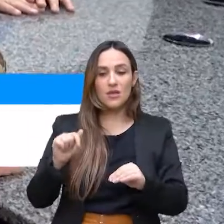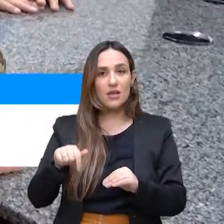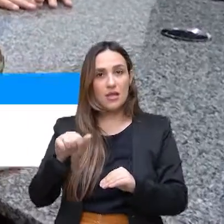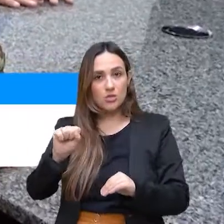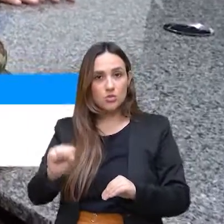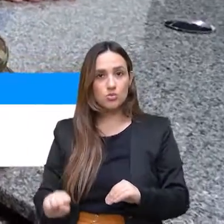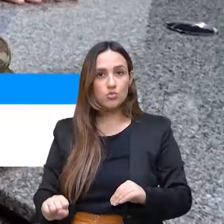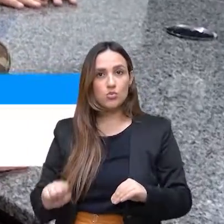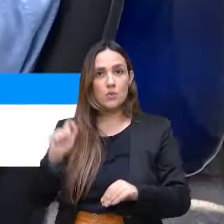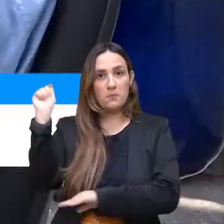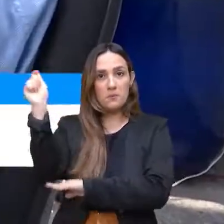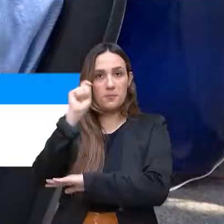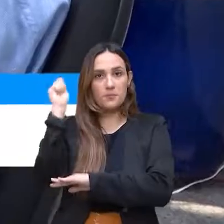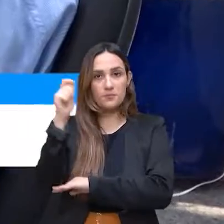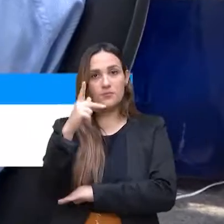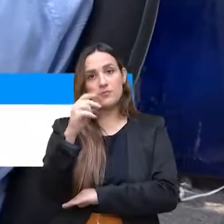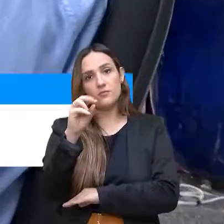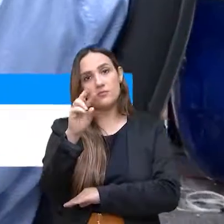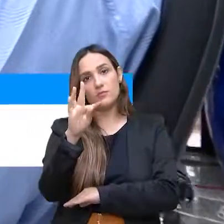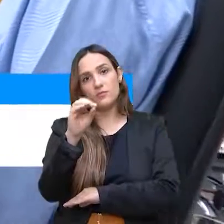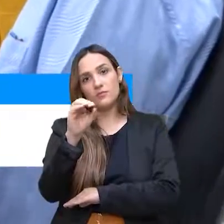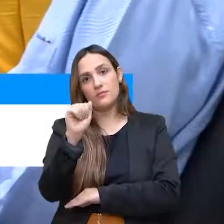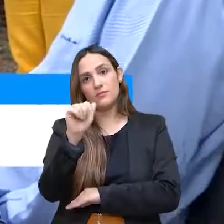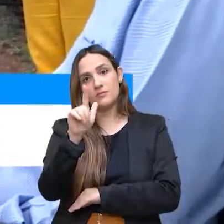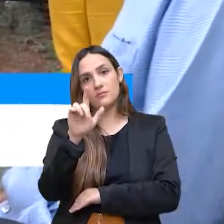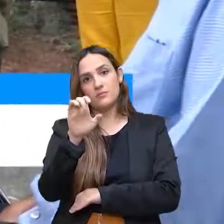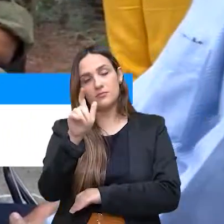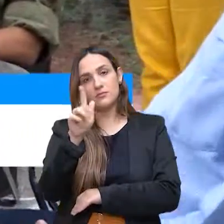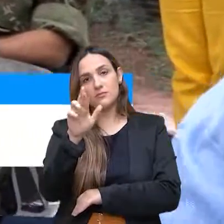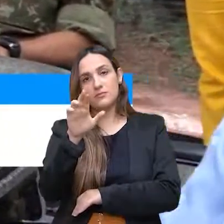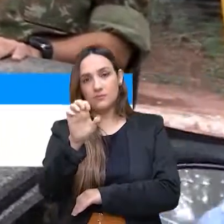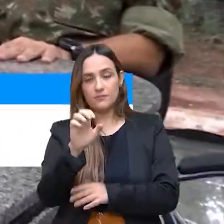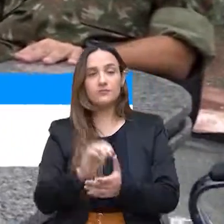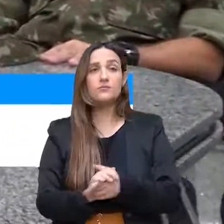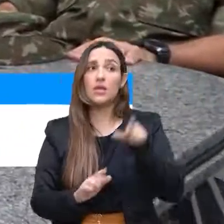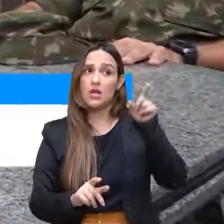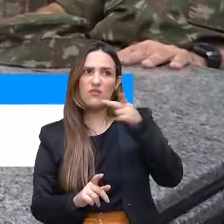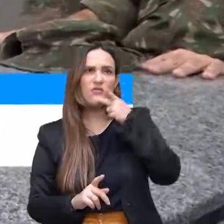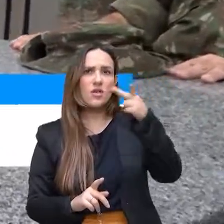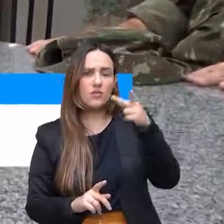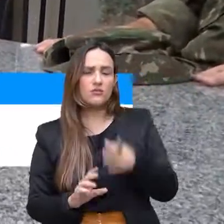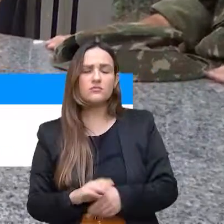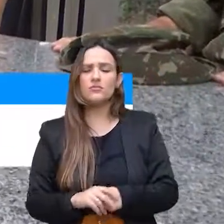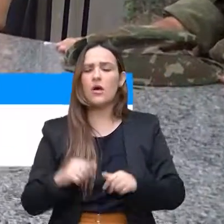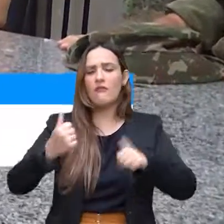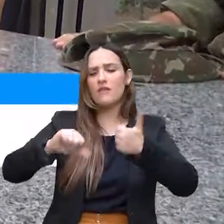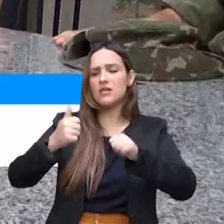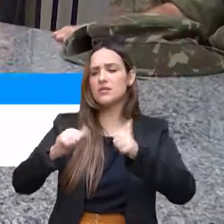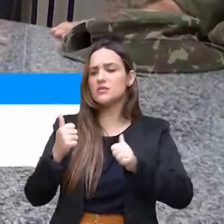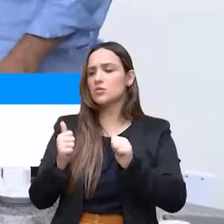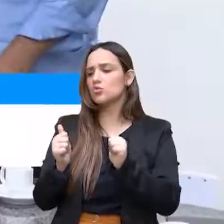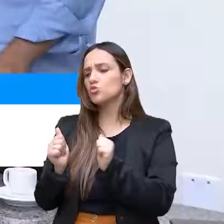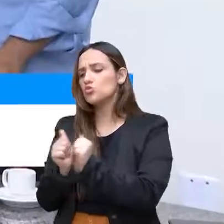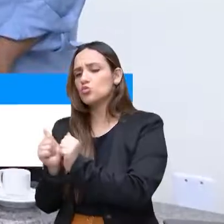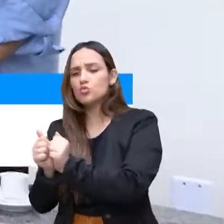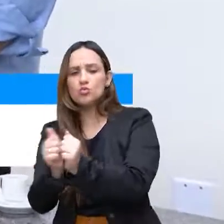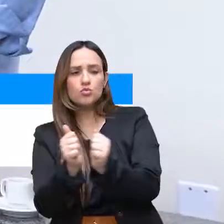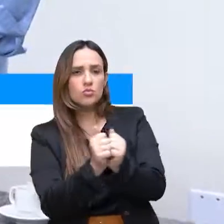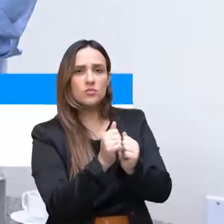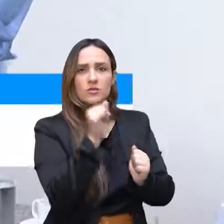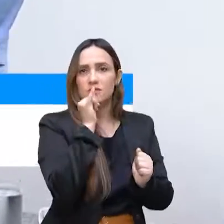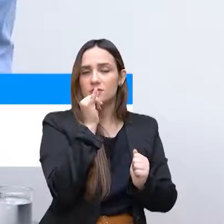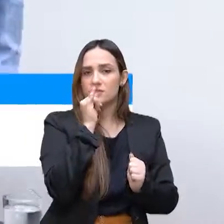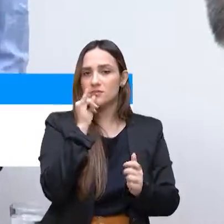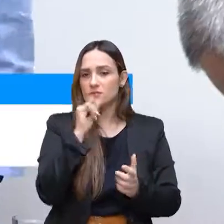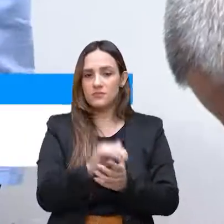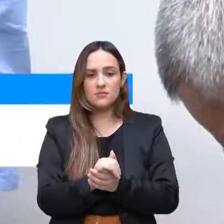o Comando Militar do Sul, com sede em Porto Alegre. Na oportunidade, o militar fez uma avaliação dos trabalhos do Exército